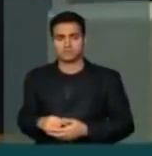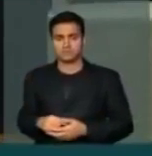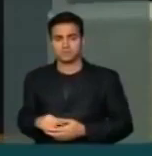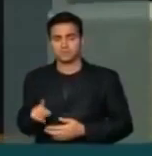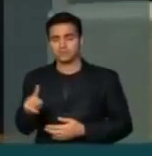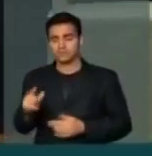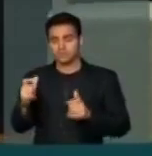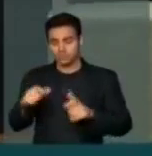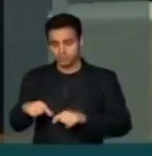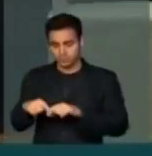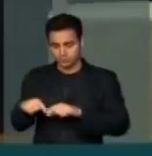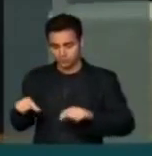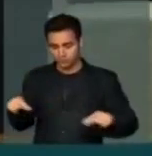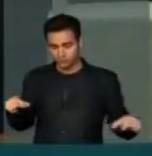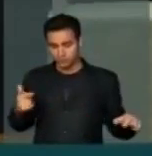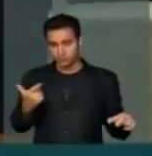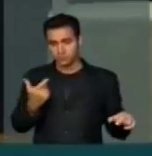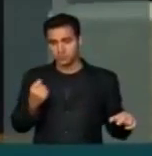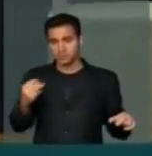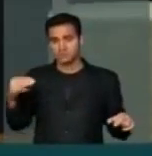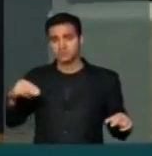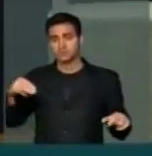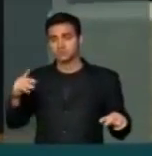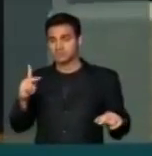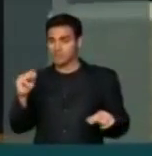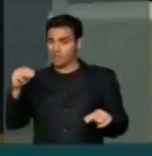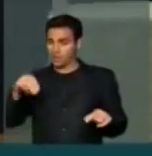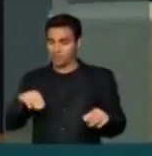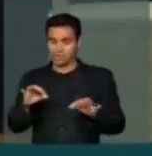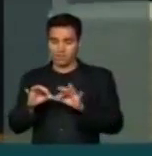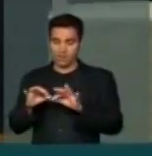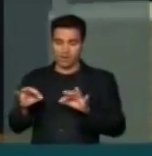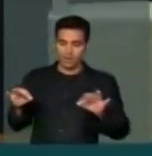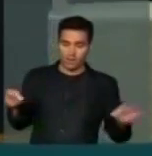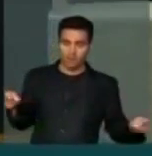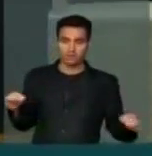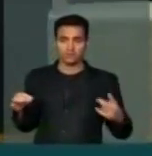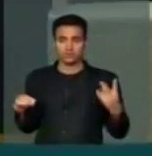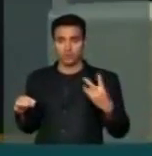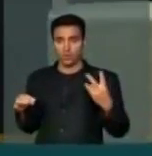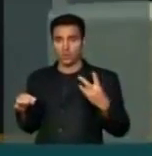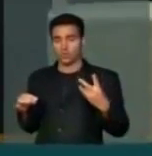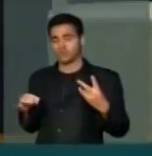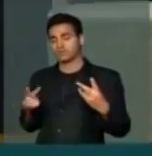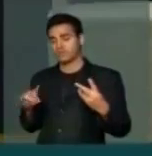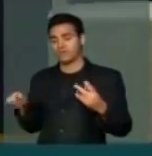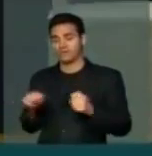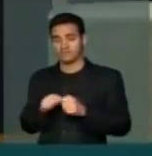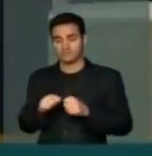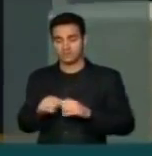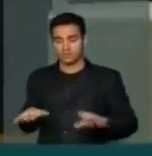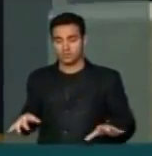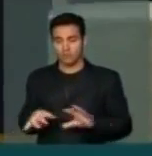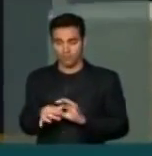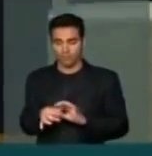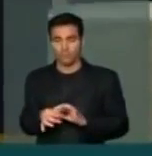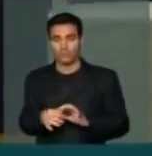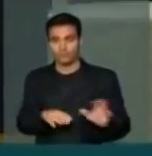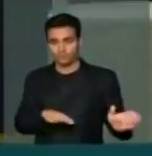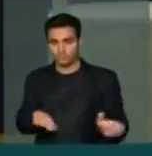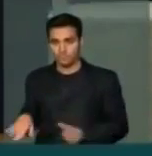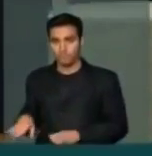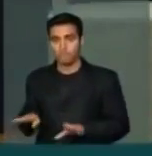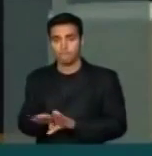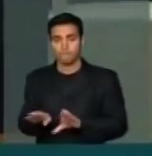de apenas 200 quilômetros para interligar essas duas importantes bacias. Quero fazer aqui